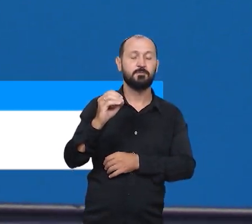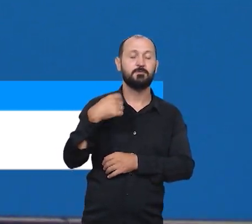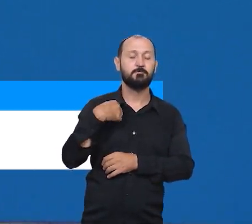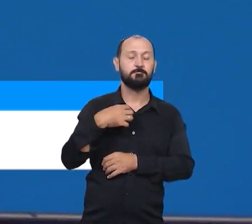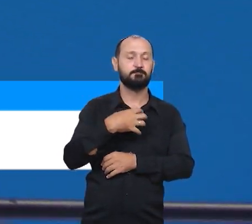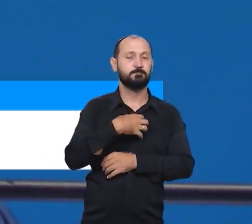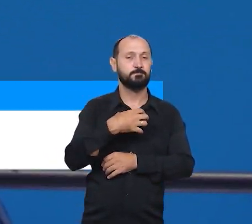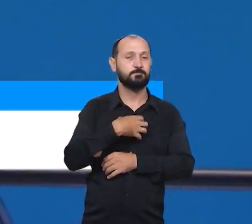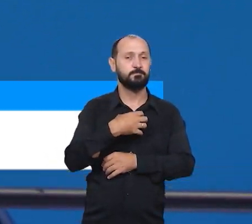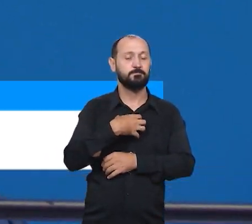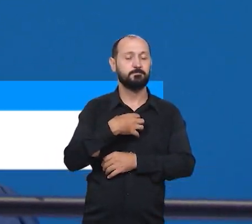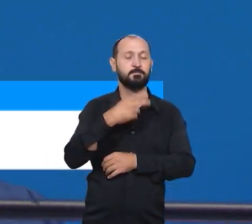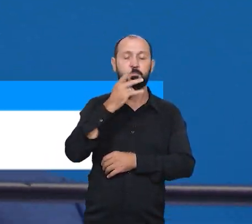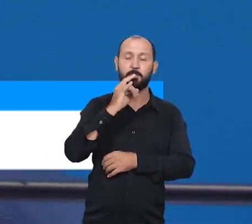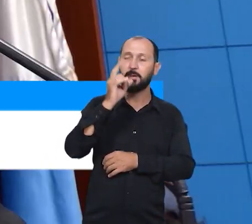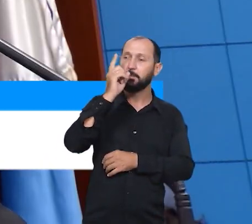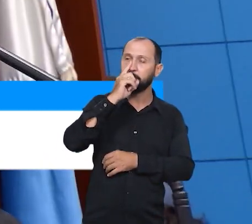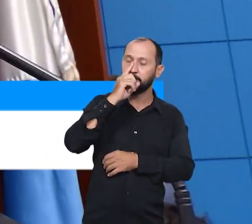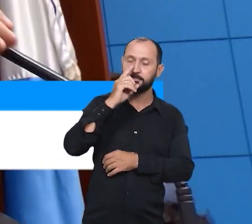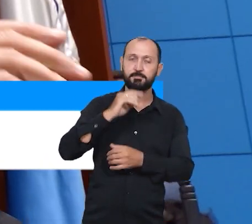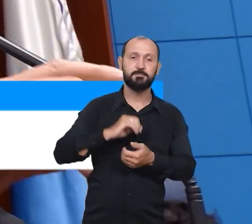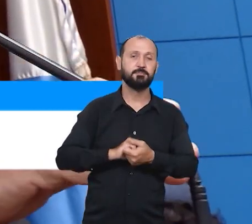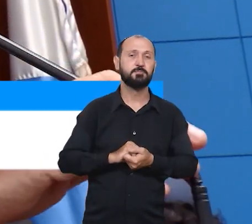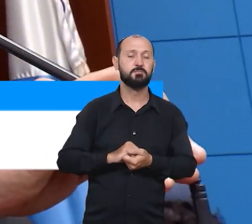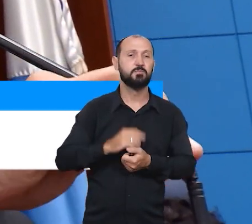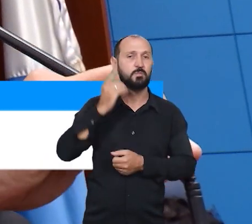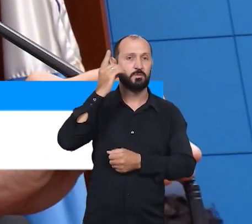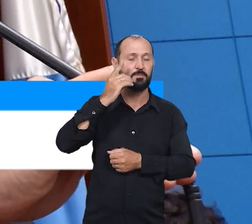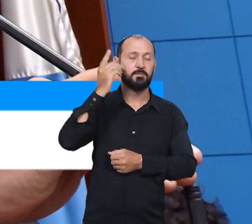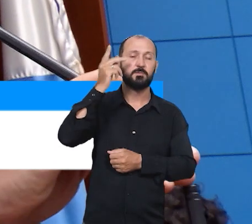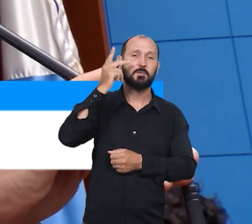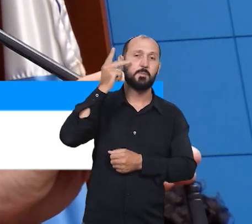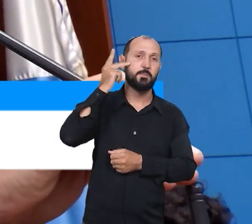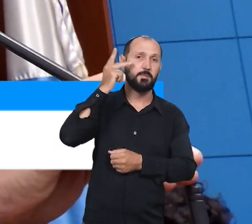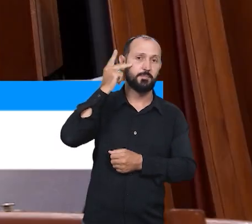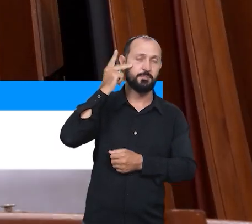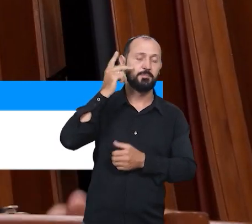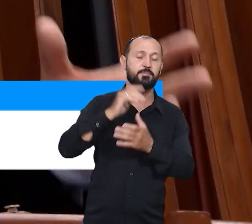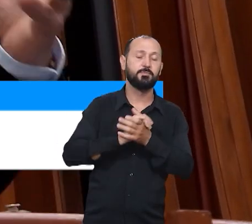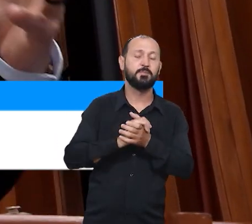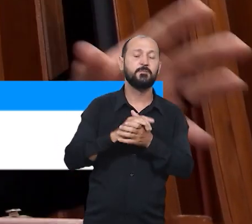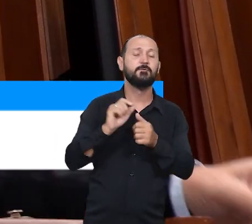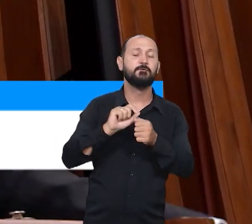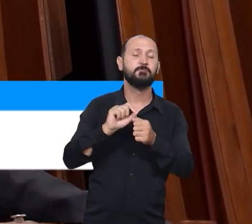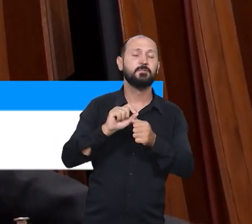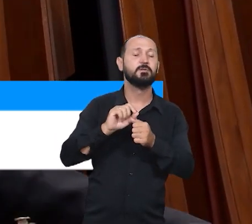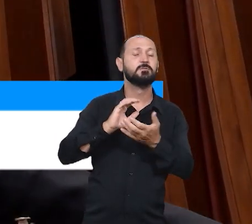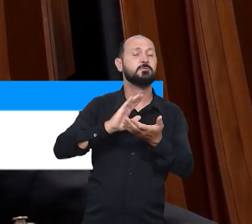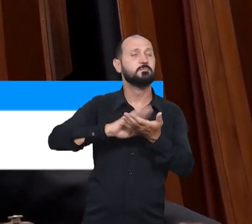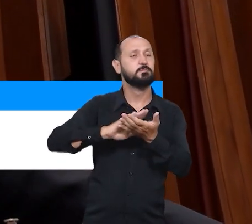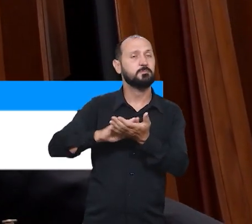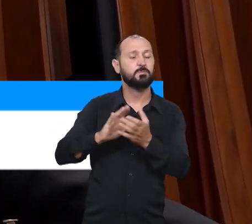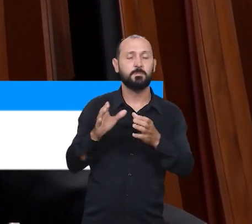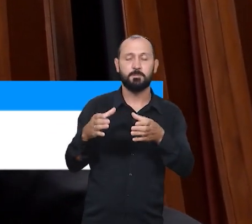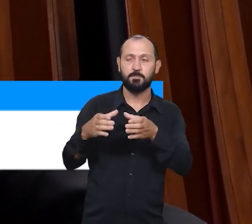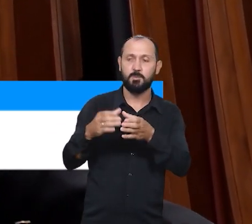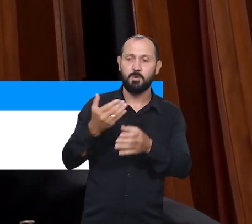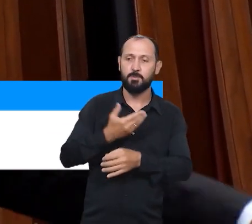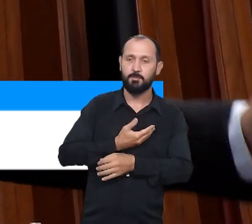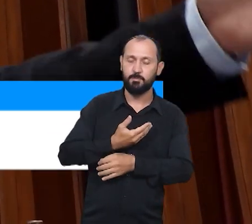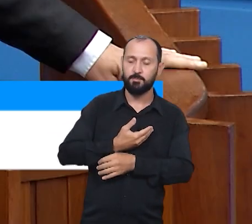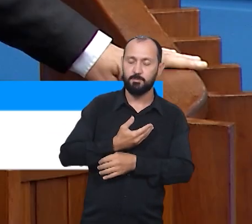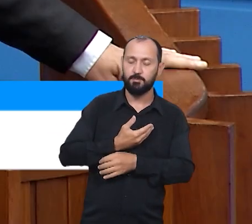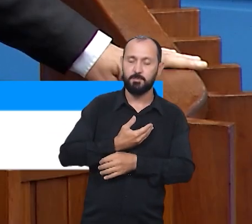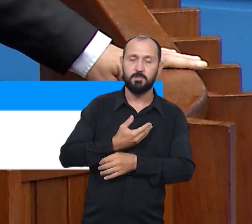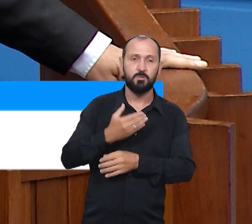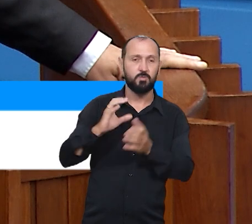muito sentida pelos pares. O deputado Pedro Kemp, do PT, fez uma homenagem ao colega de partido.